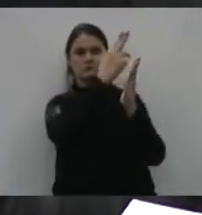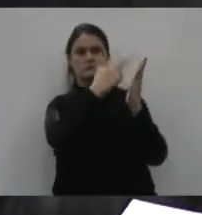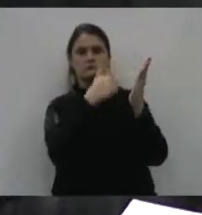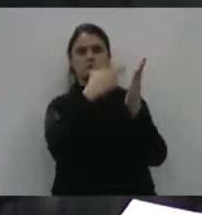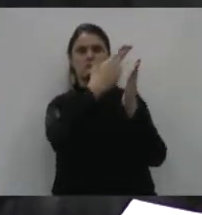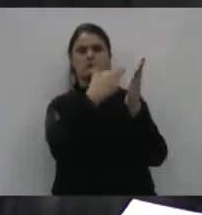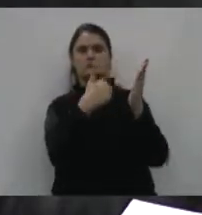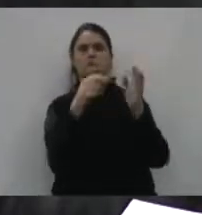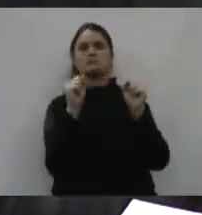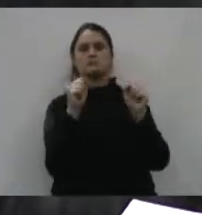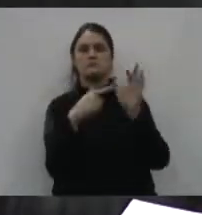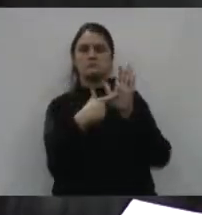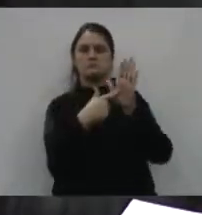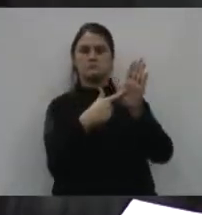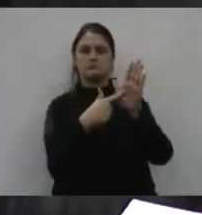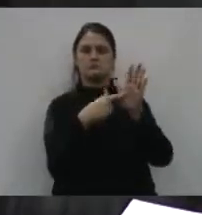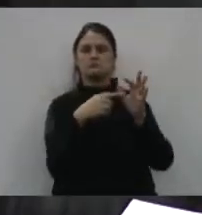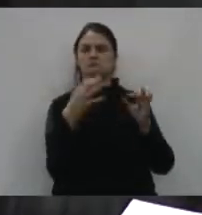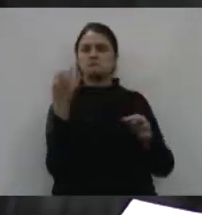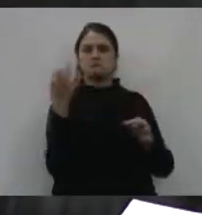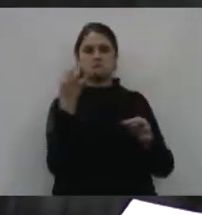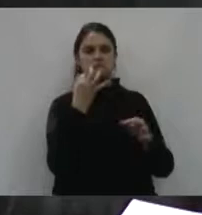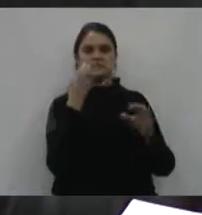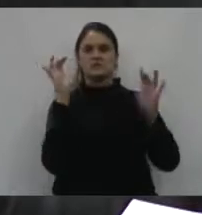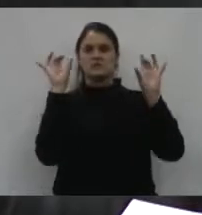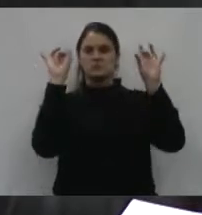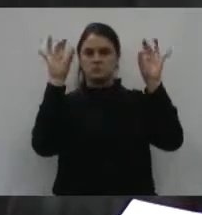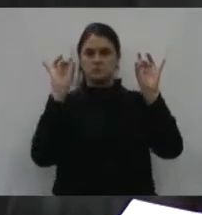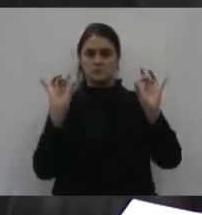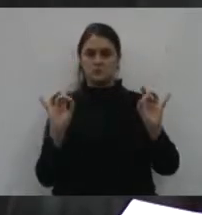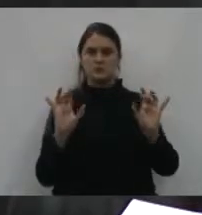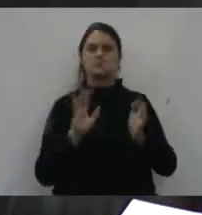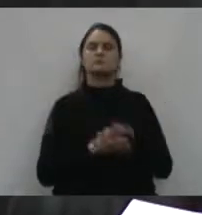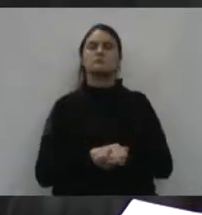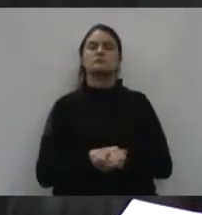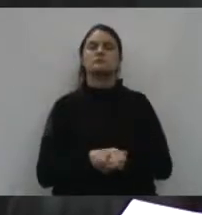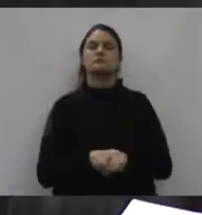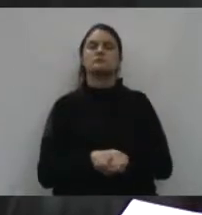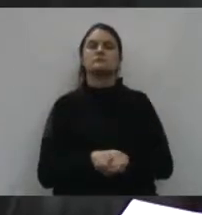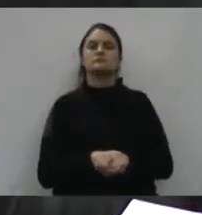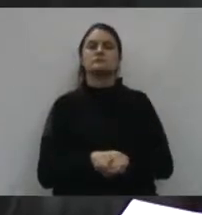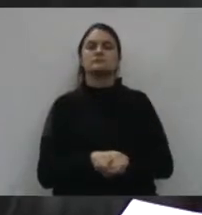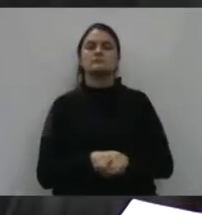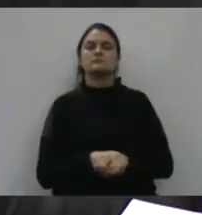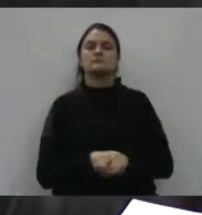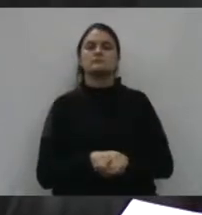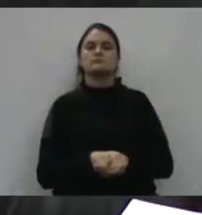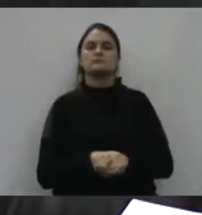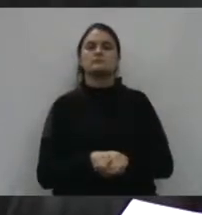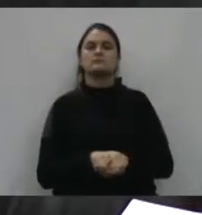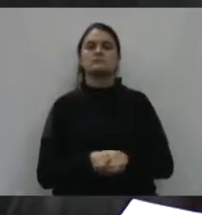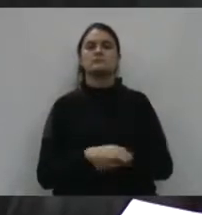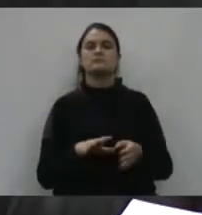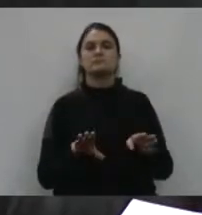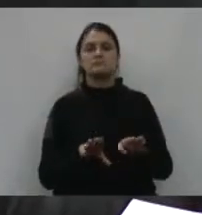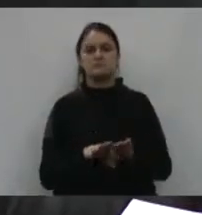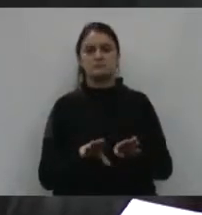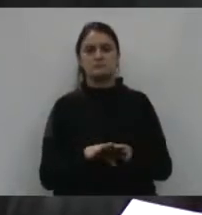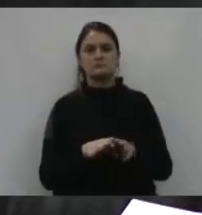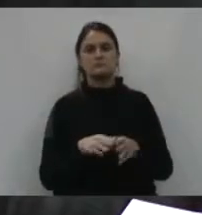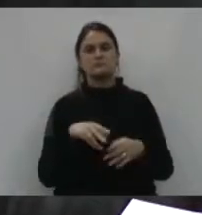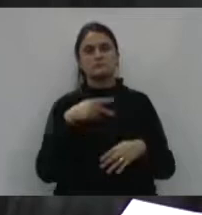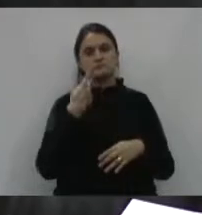pinturas, podendo lá mostrar também os seus talentos. Portanto, um destaque também a essa exposição de artes. E, da mesma